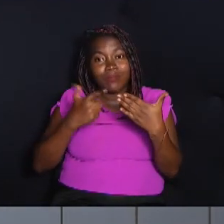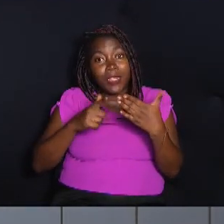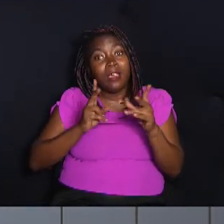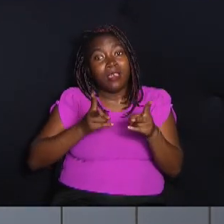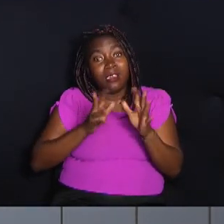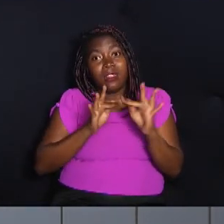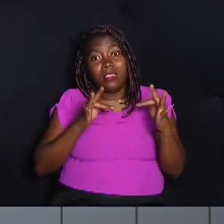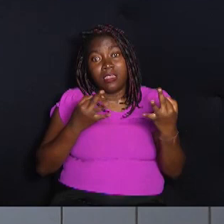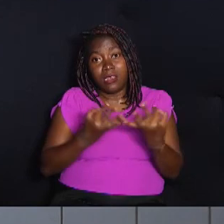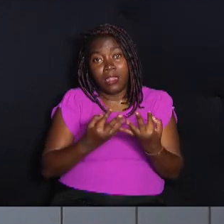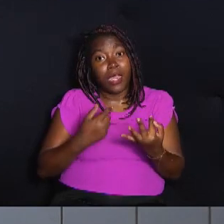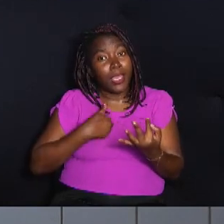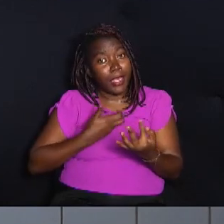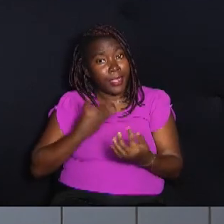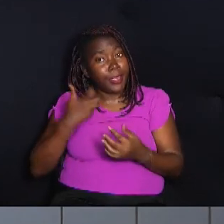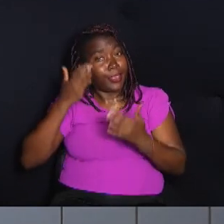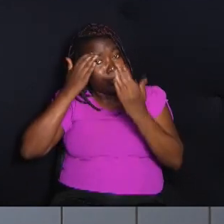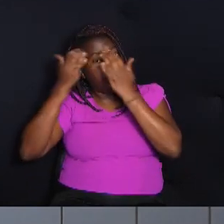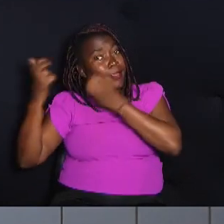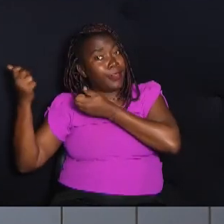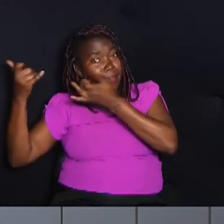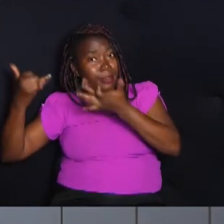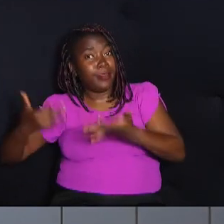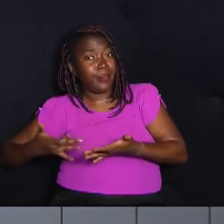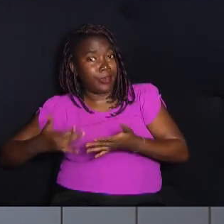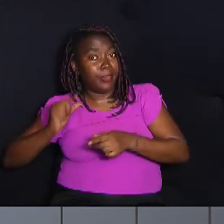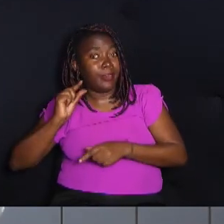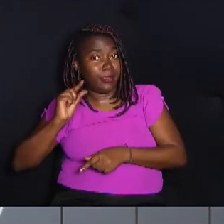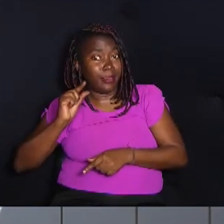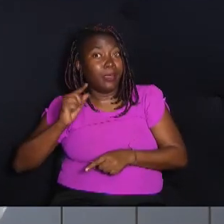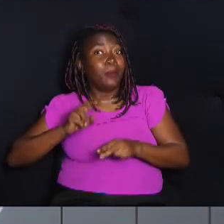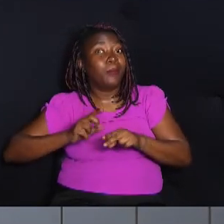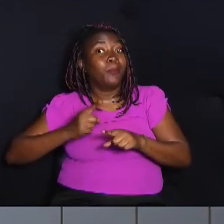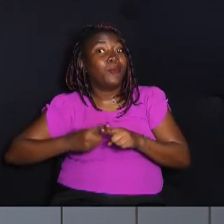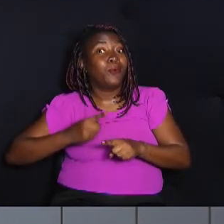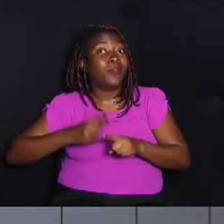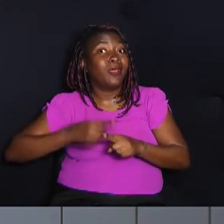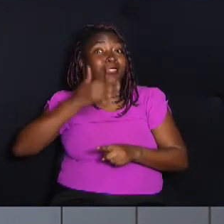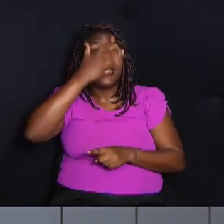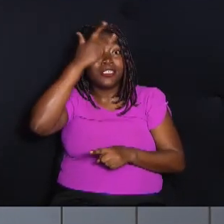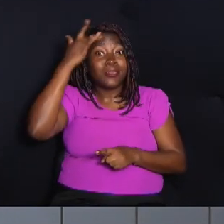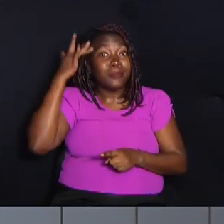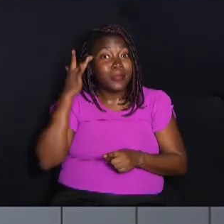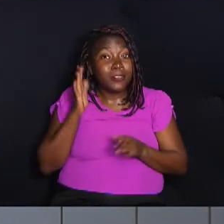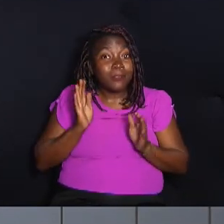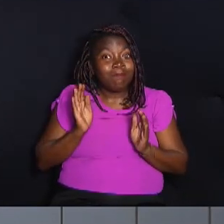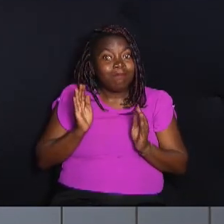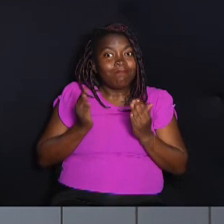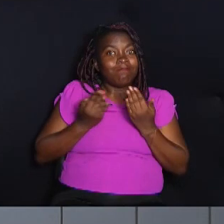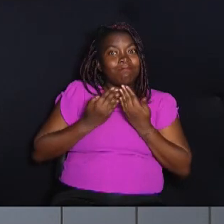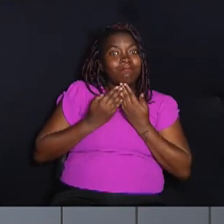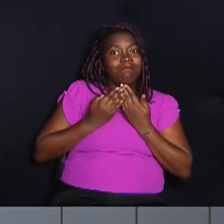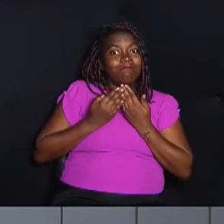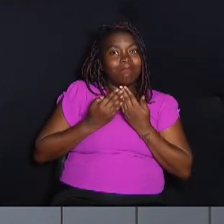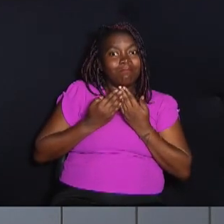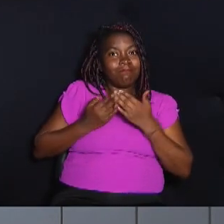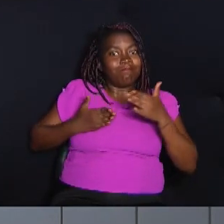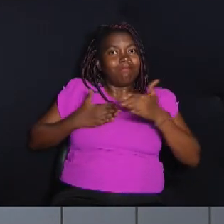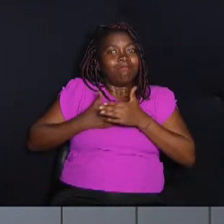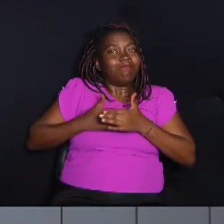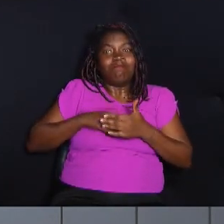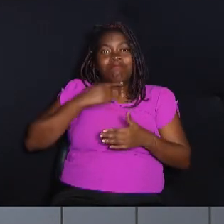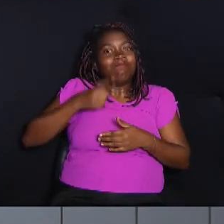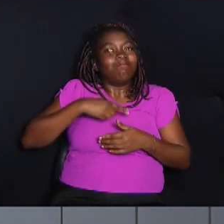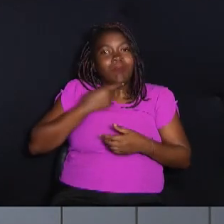famílias. Eu até queria que a Lucimária comentasse um pouco sobre isso, porque as pessoas se fecham de tal modo que não